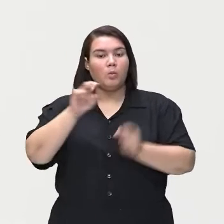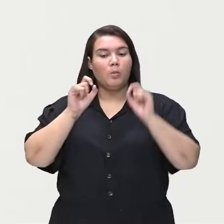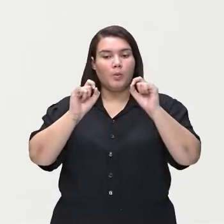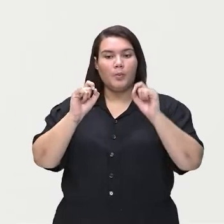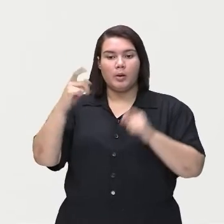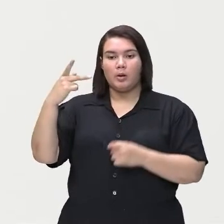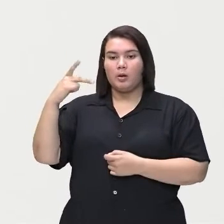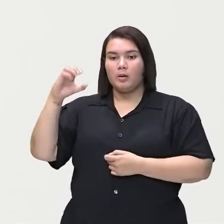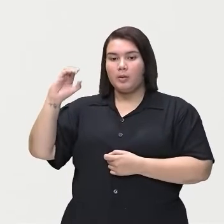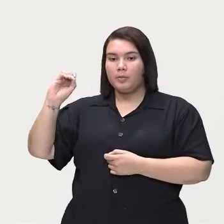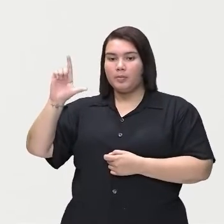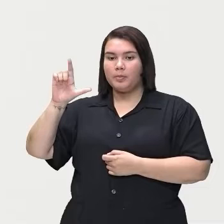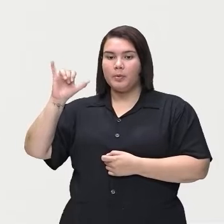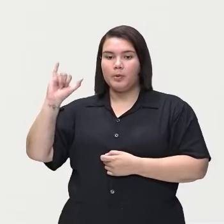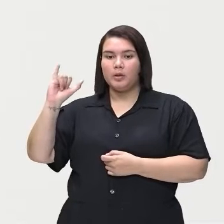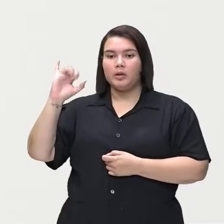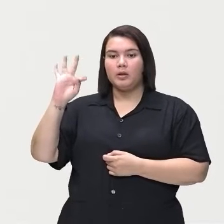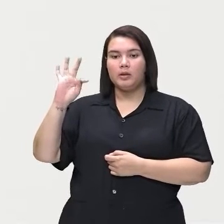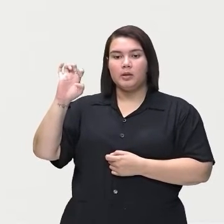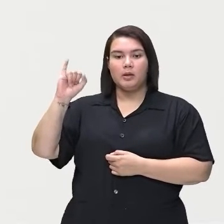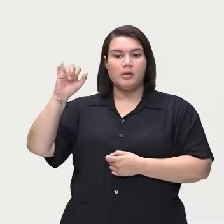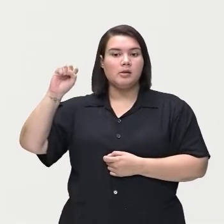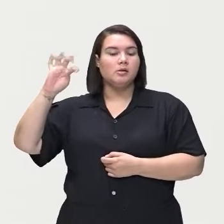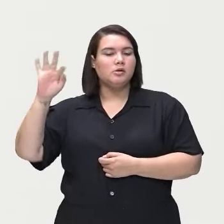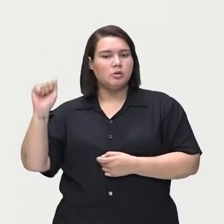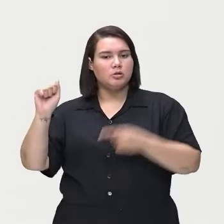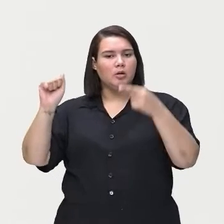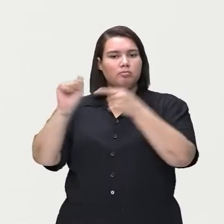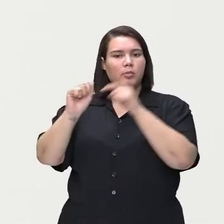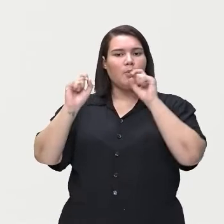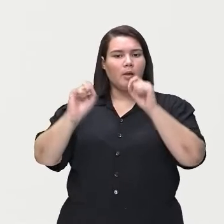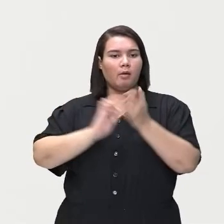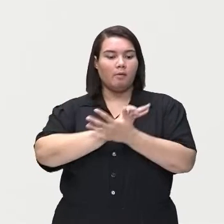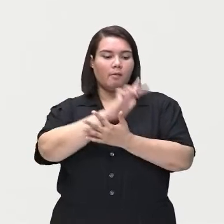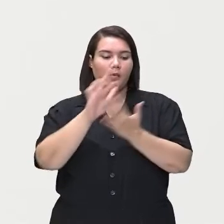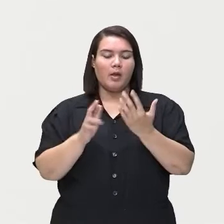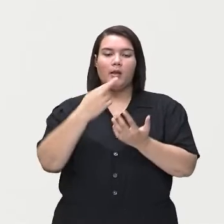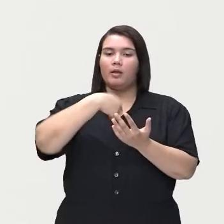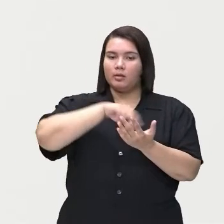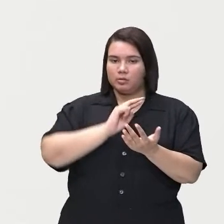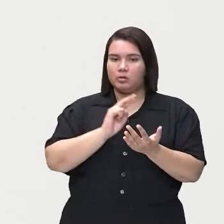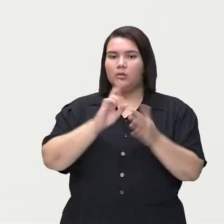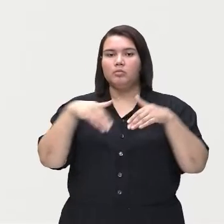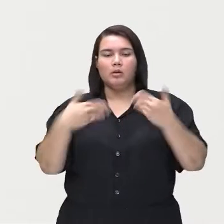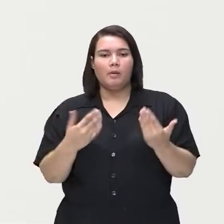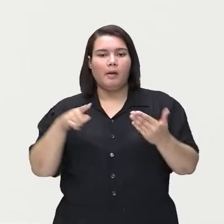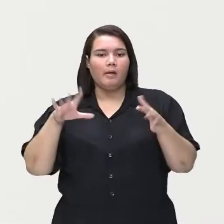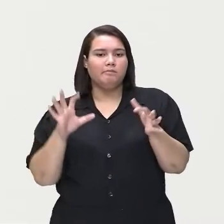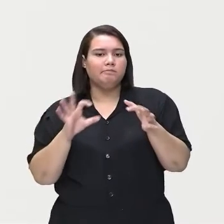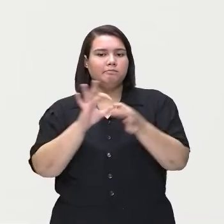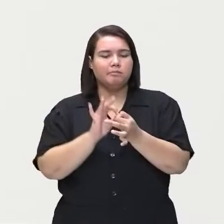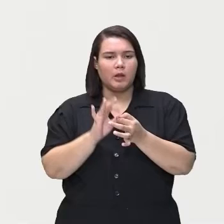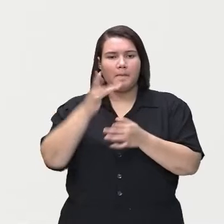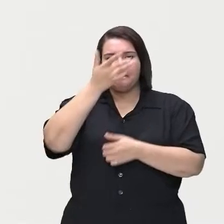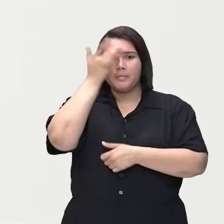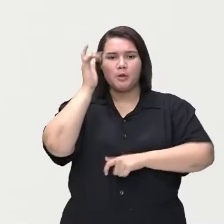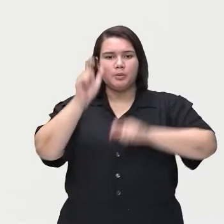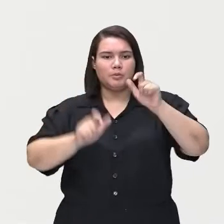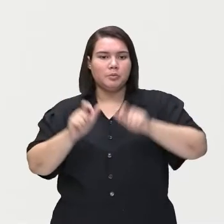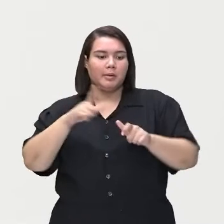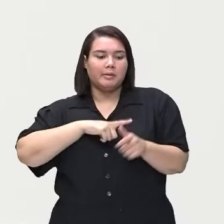A intervenção desses deuses estava ligada ao cotidiano das pessoas. E isso levou à amizade